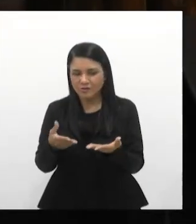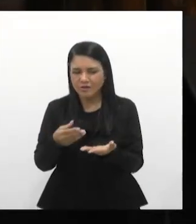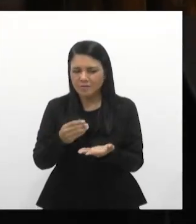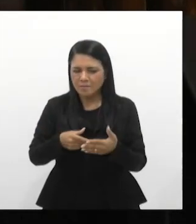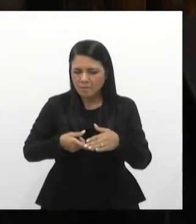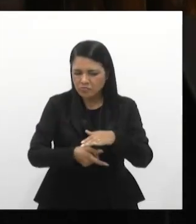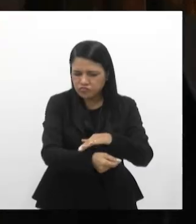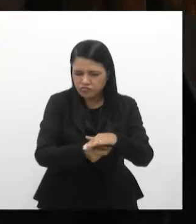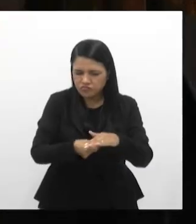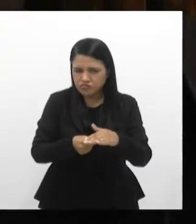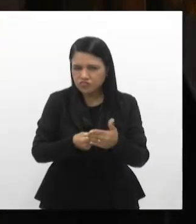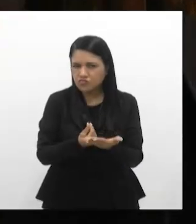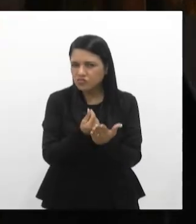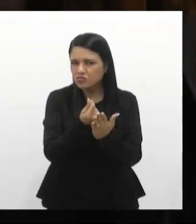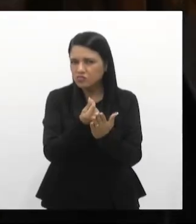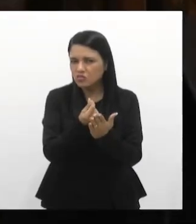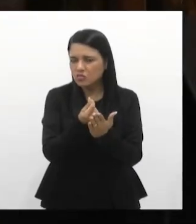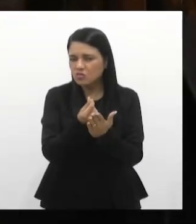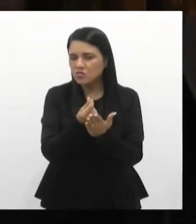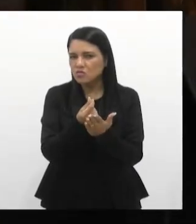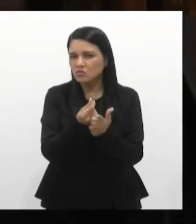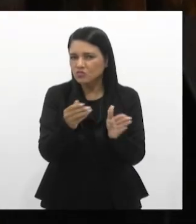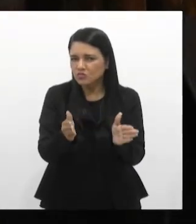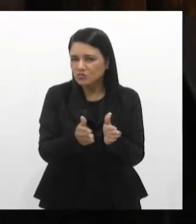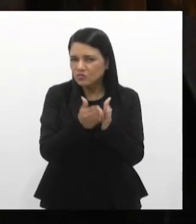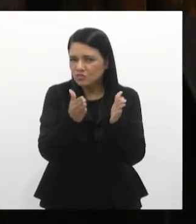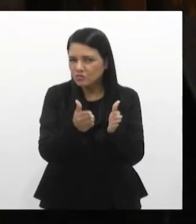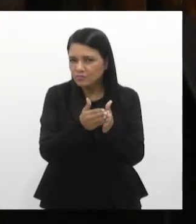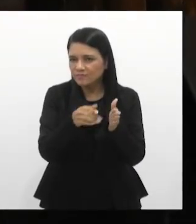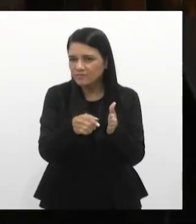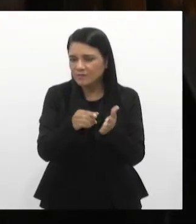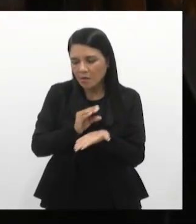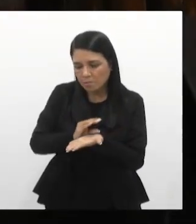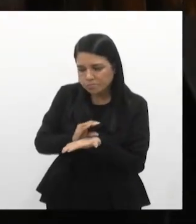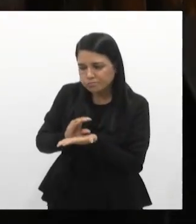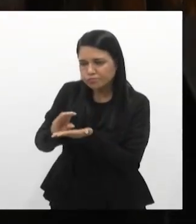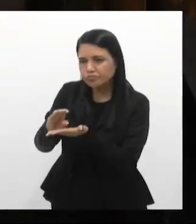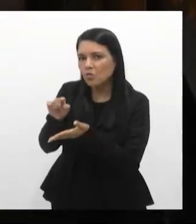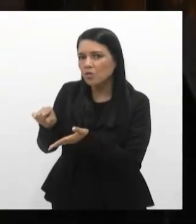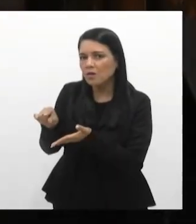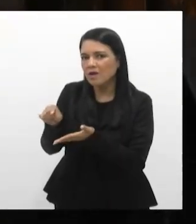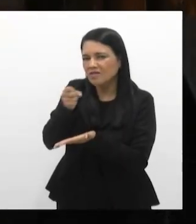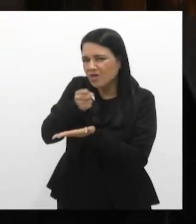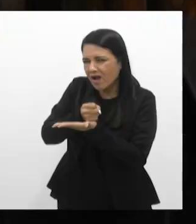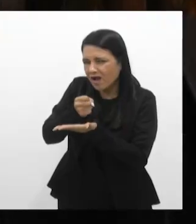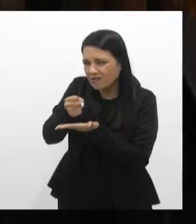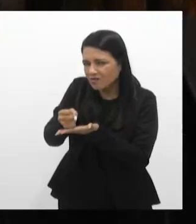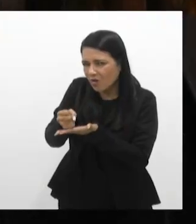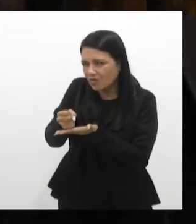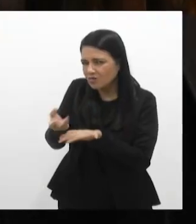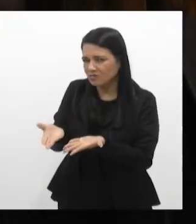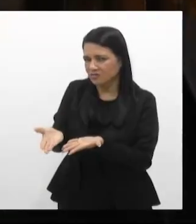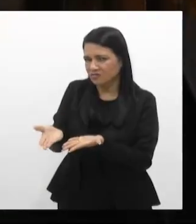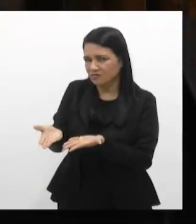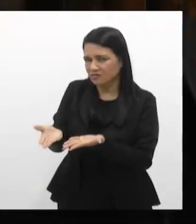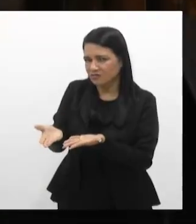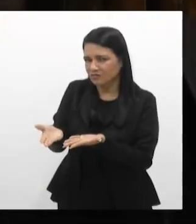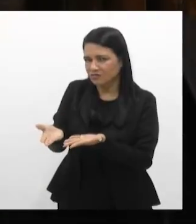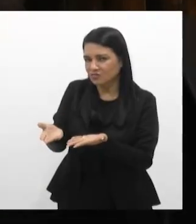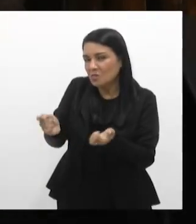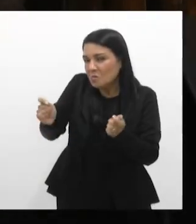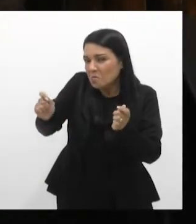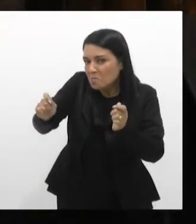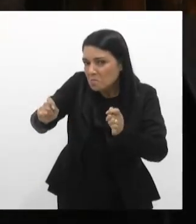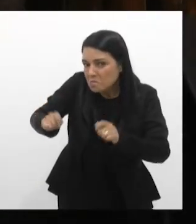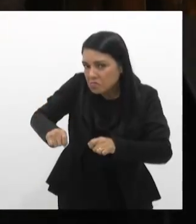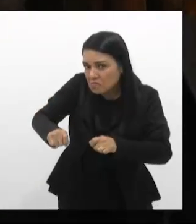do Fundo de Combate à Pobreza para arcar com as custas cartoriais de um